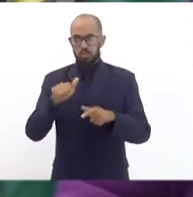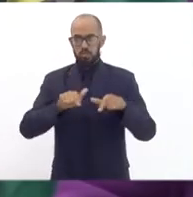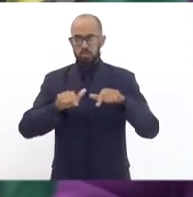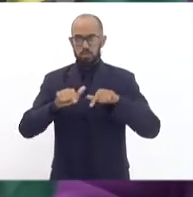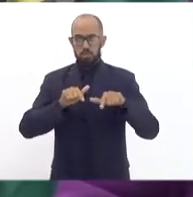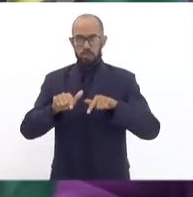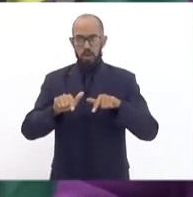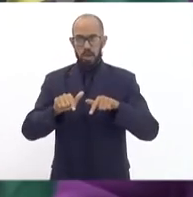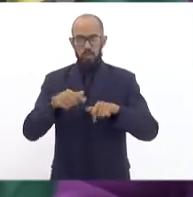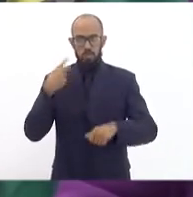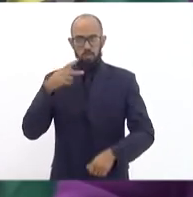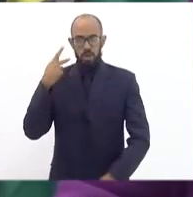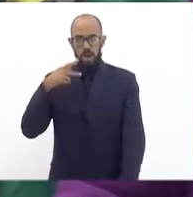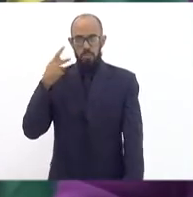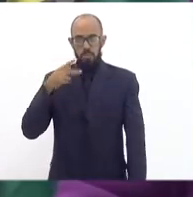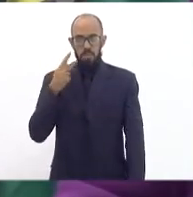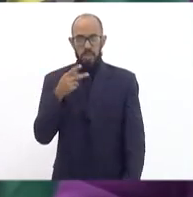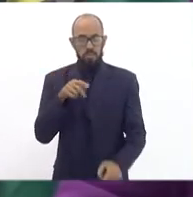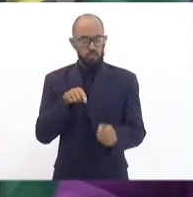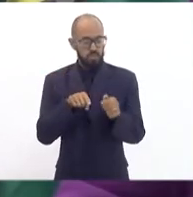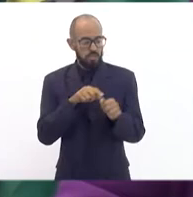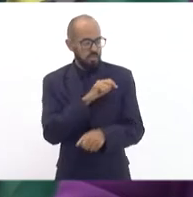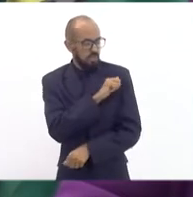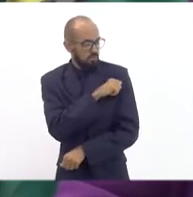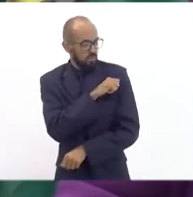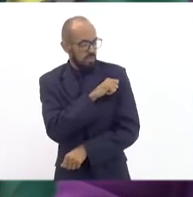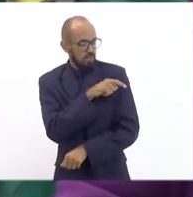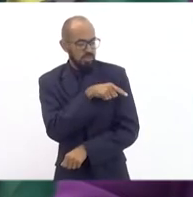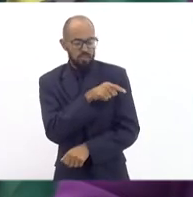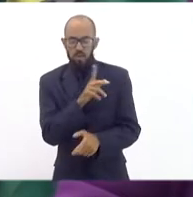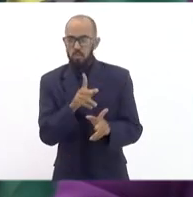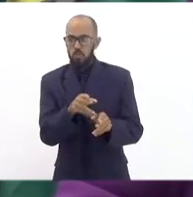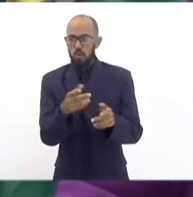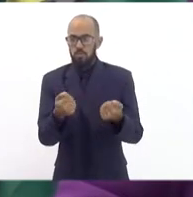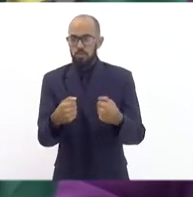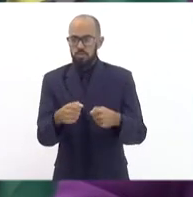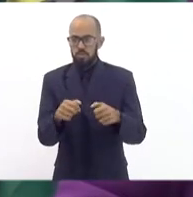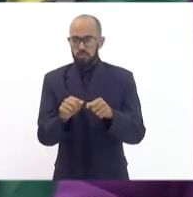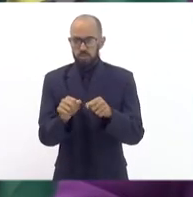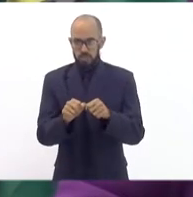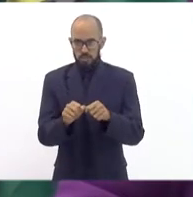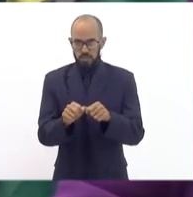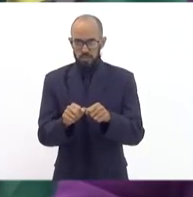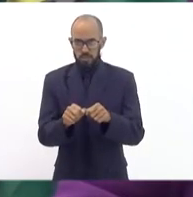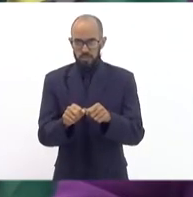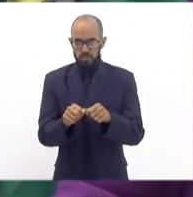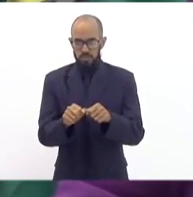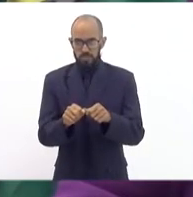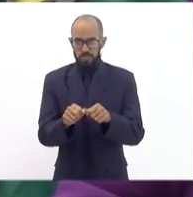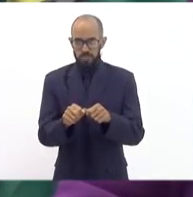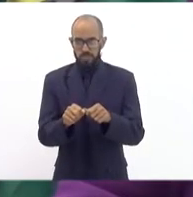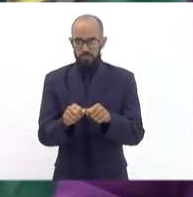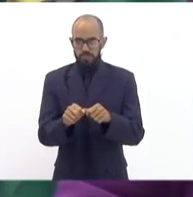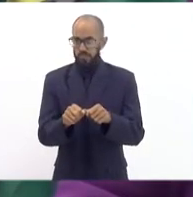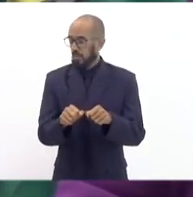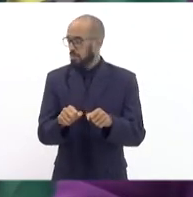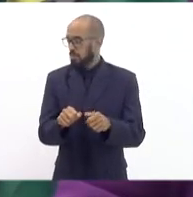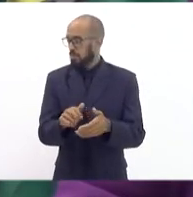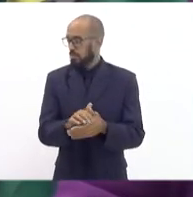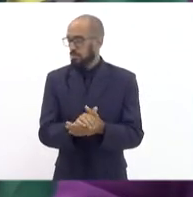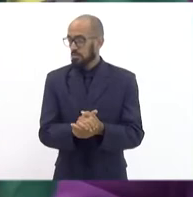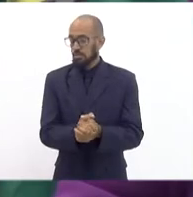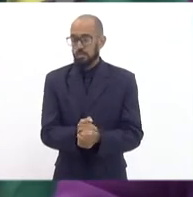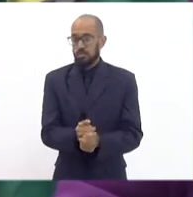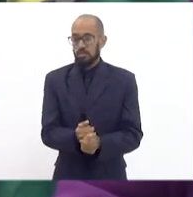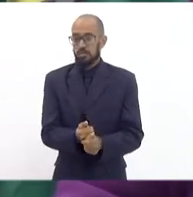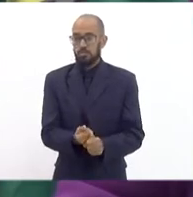como parlamentar, fazer a fiscalização como deveria ser feita. Não é? Eu vejo, por exemplo, uma